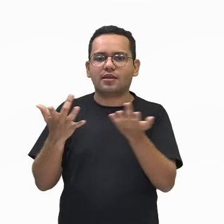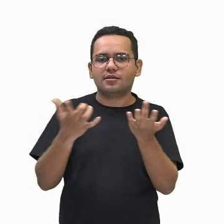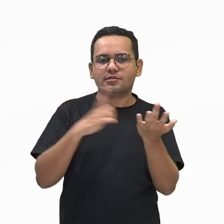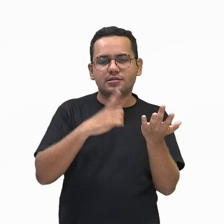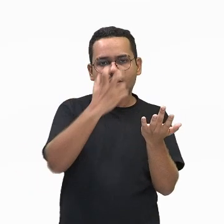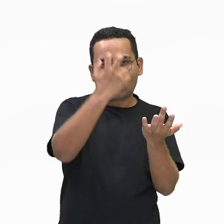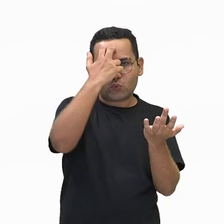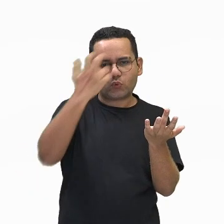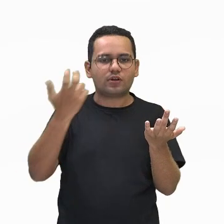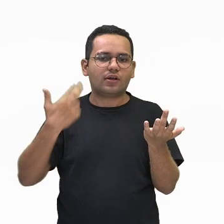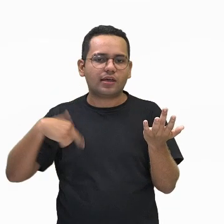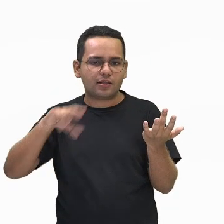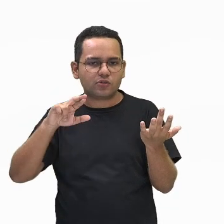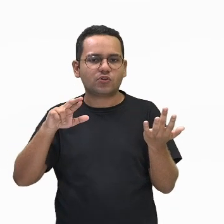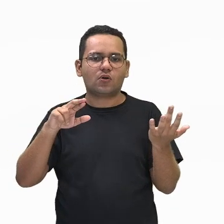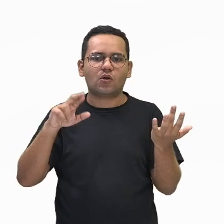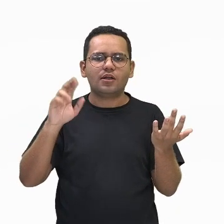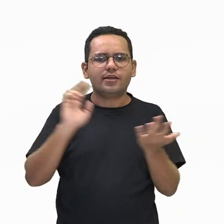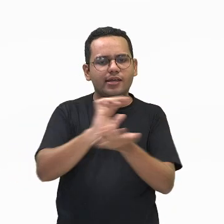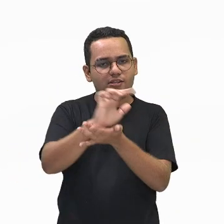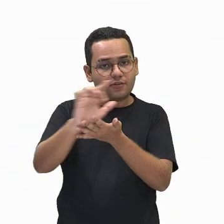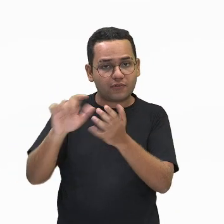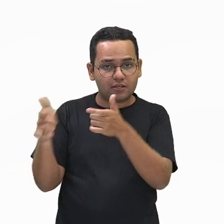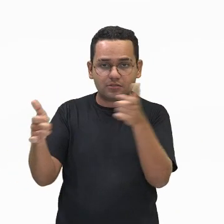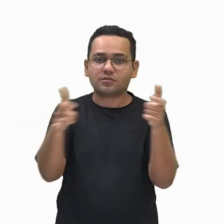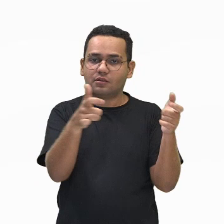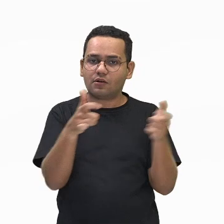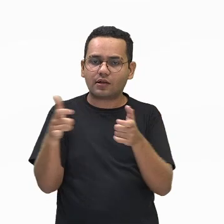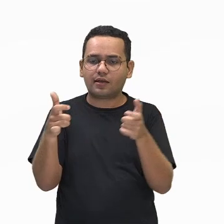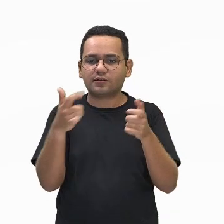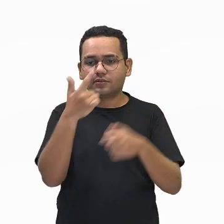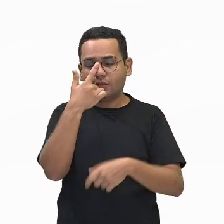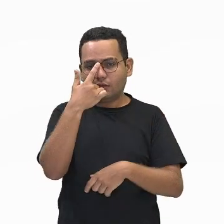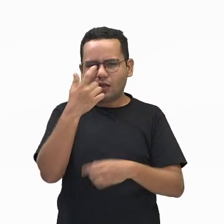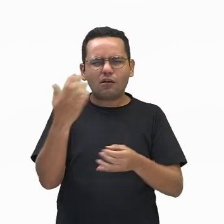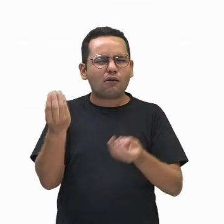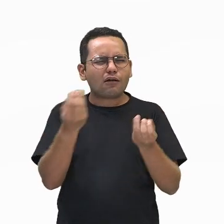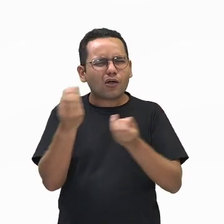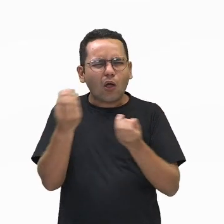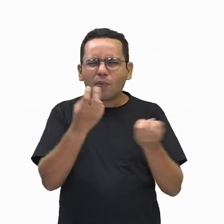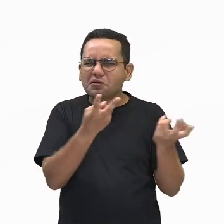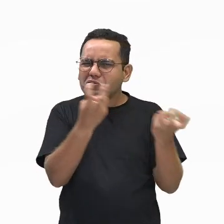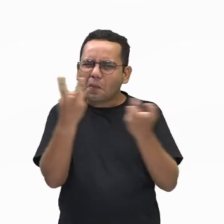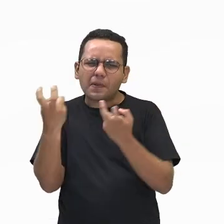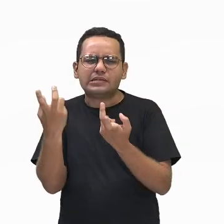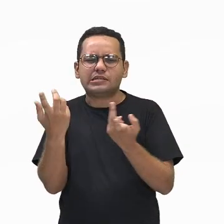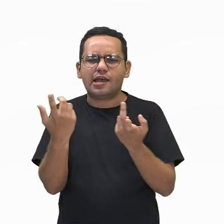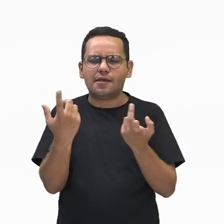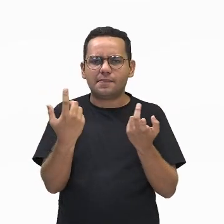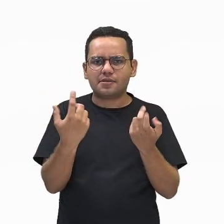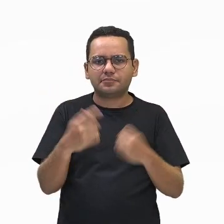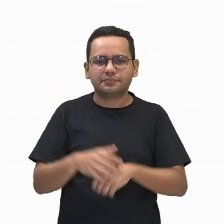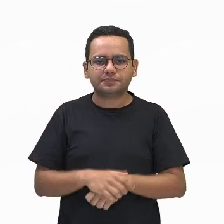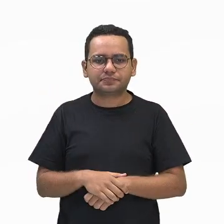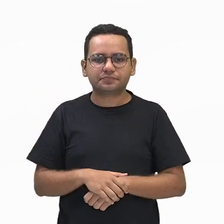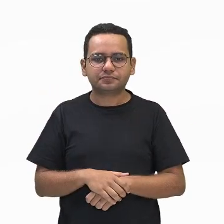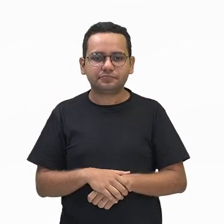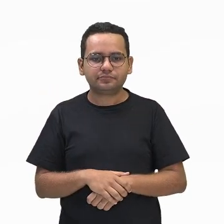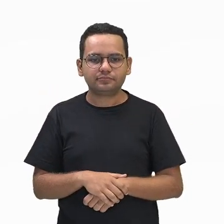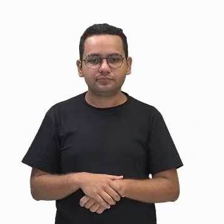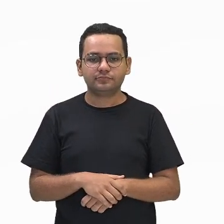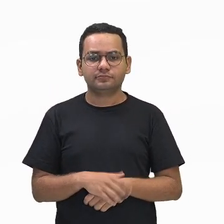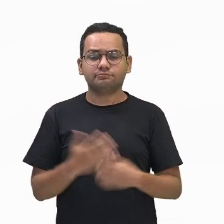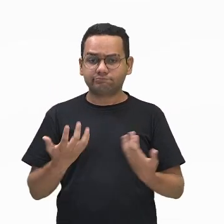sala, escola, comunidade e município. Como é que a gente enxerga isso? Como é que a gente administra isso? Nós vivemos em um